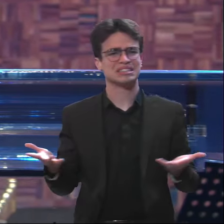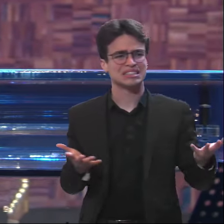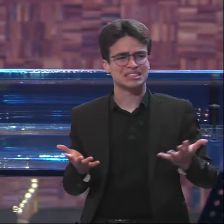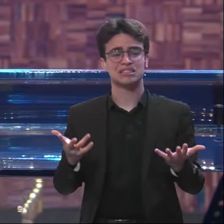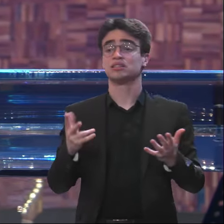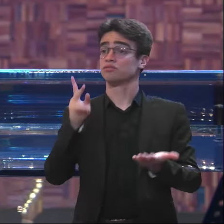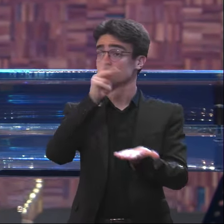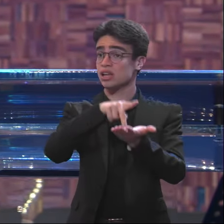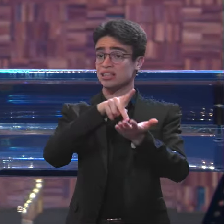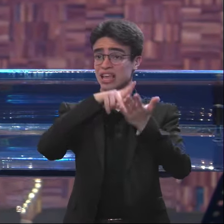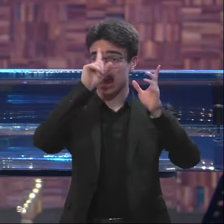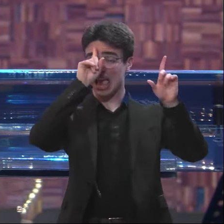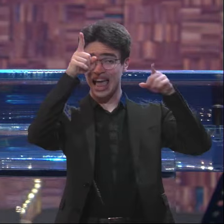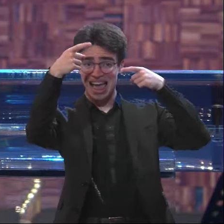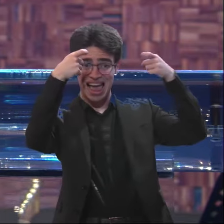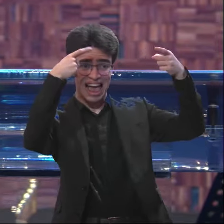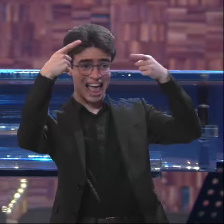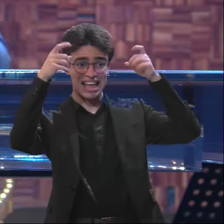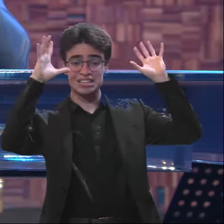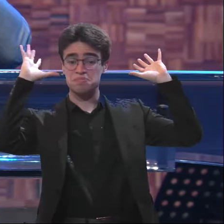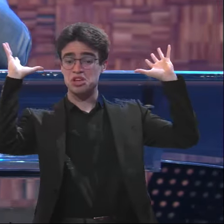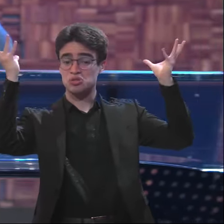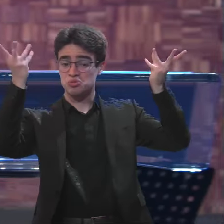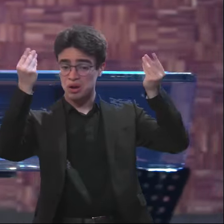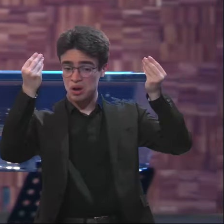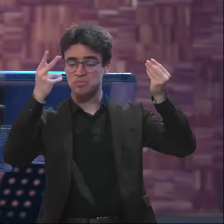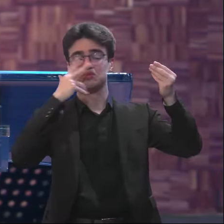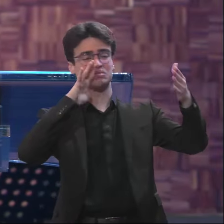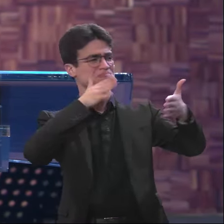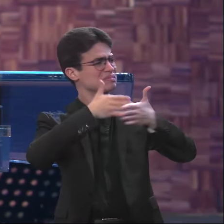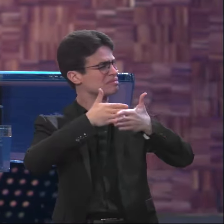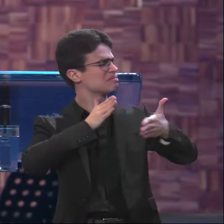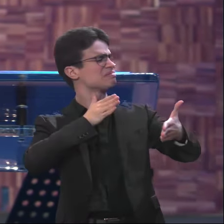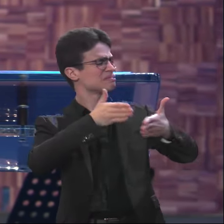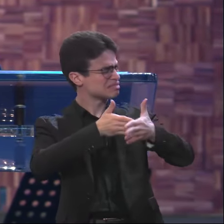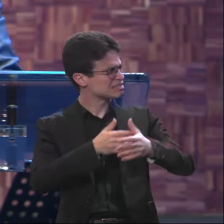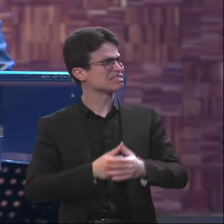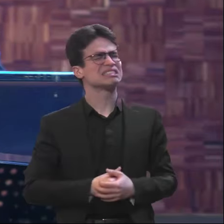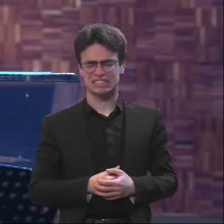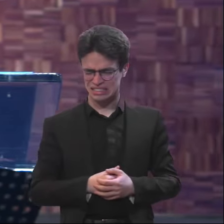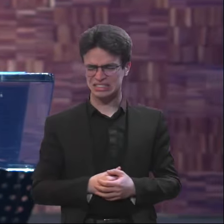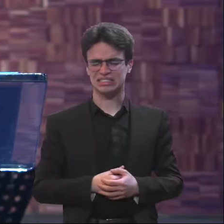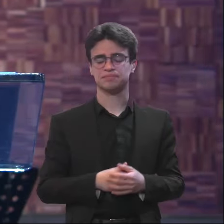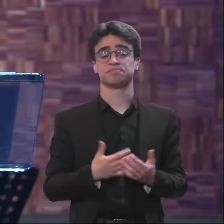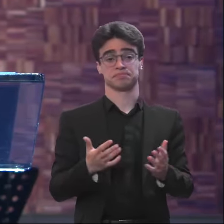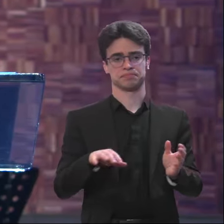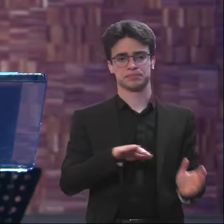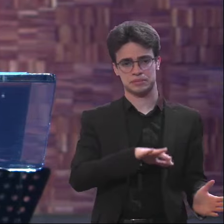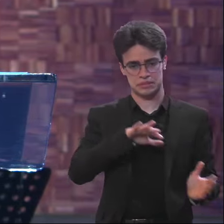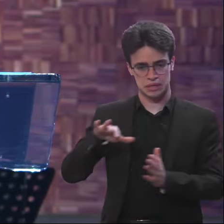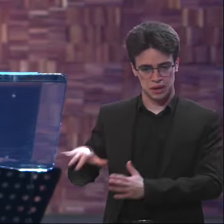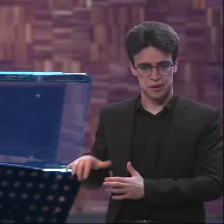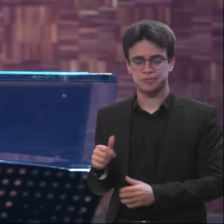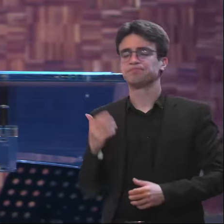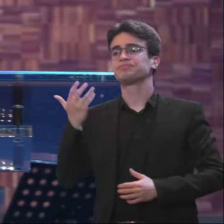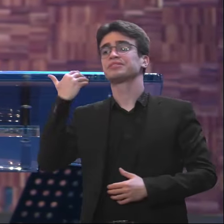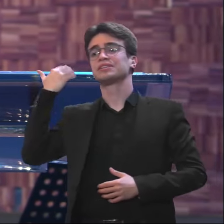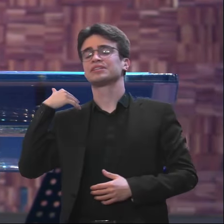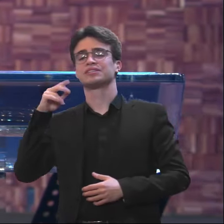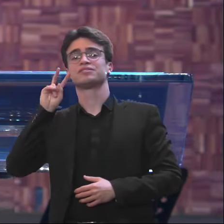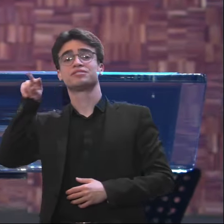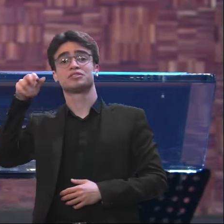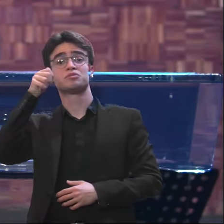de fato na minha vida? Esses dias eu ouvi um testemunho de uma irmã, a Silvana Calisto. Ela foi